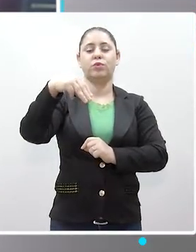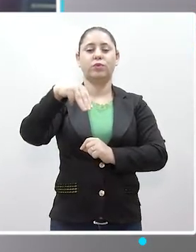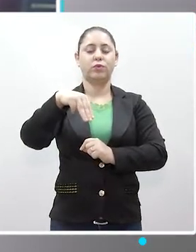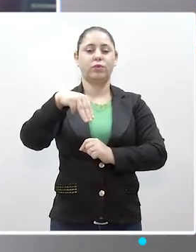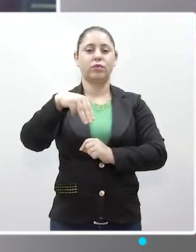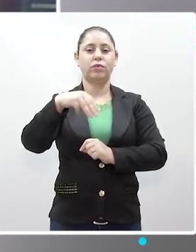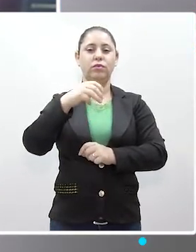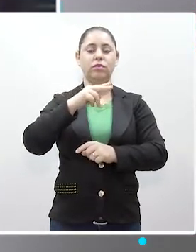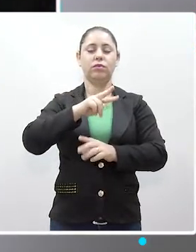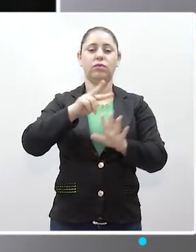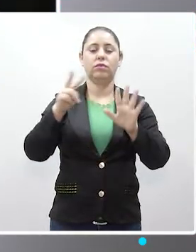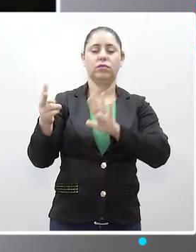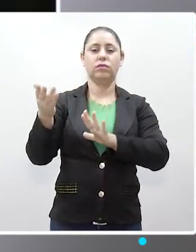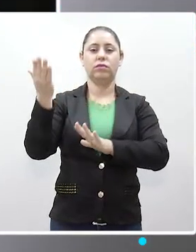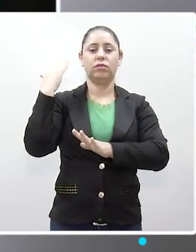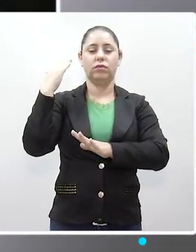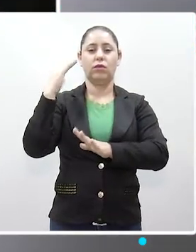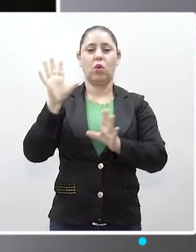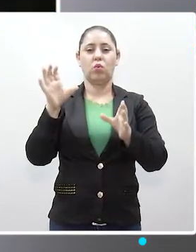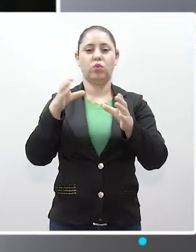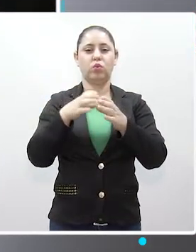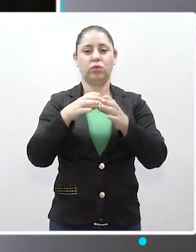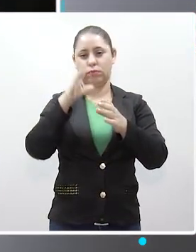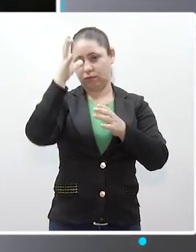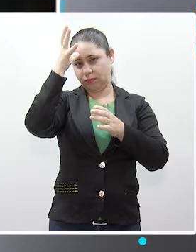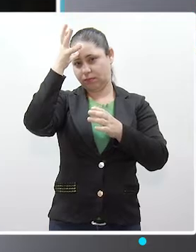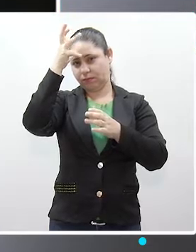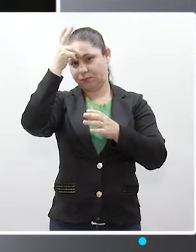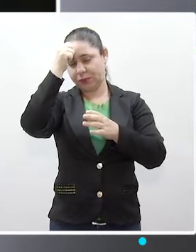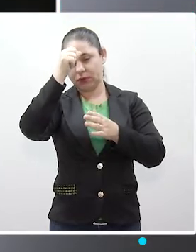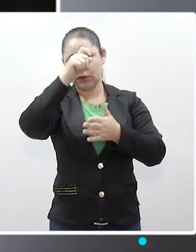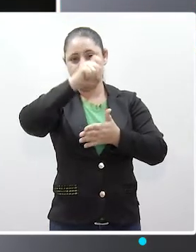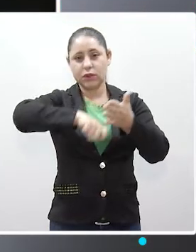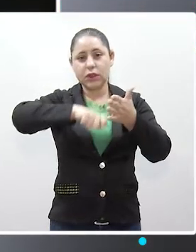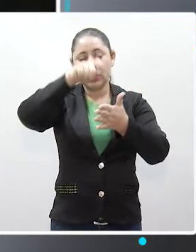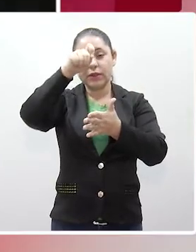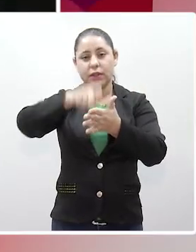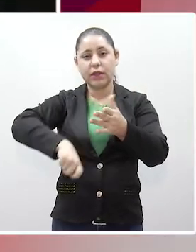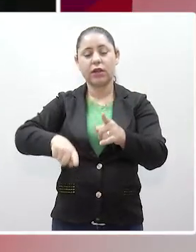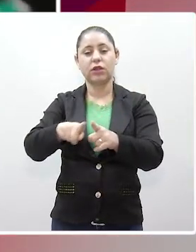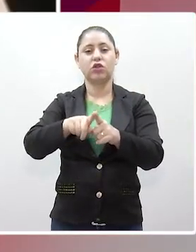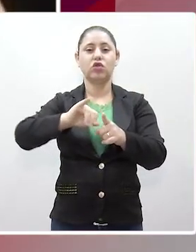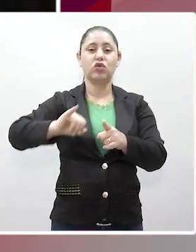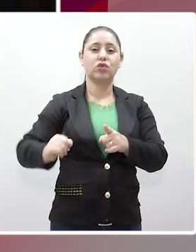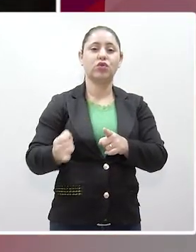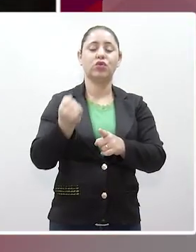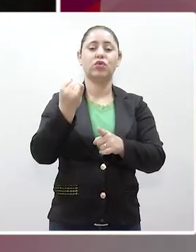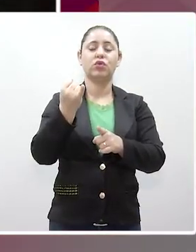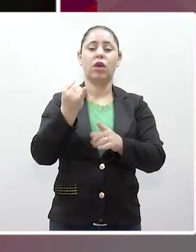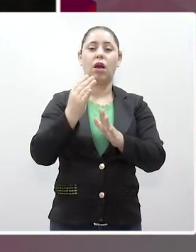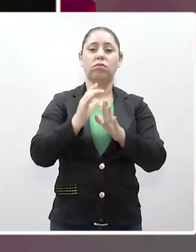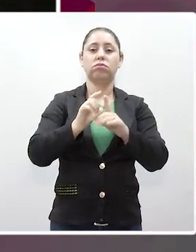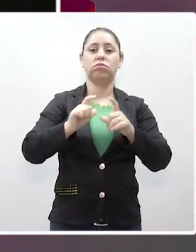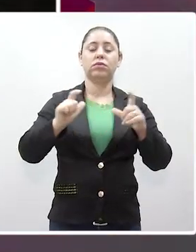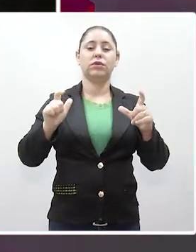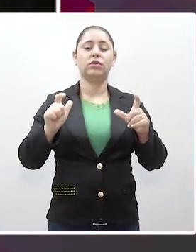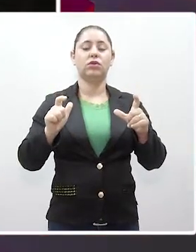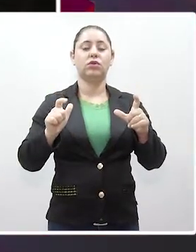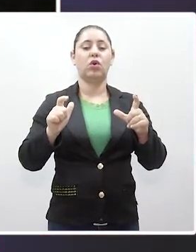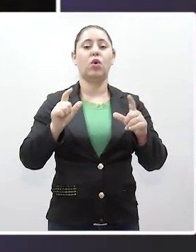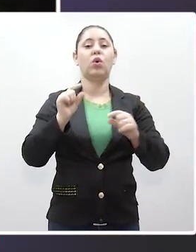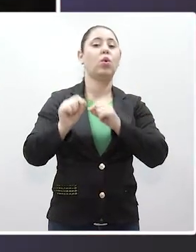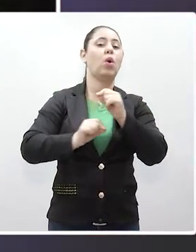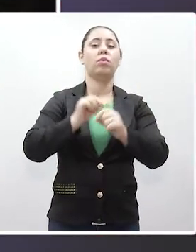semana passada, né? Que é o comitê aí que decide quanto a taxa. A taxa aumentou e o mercado